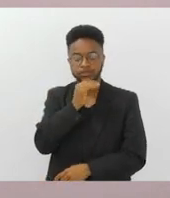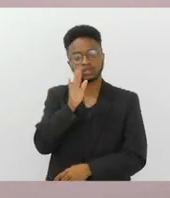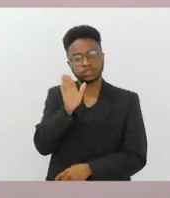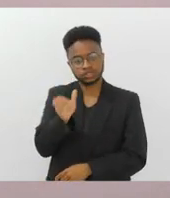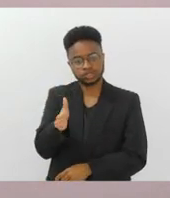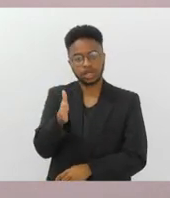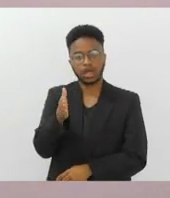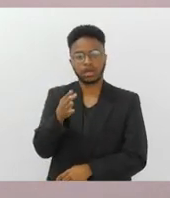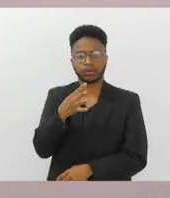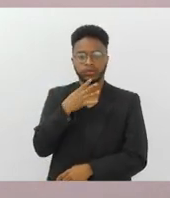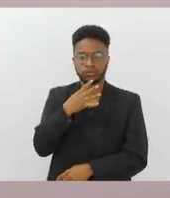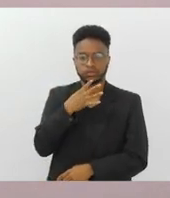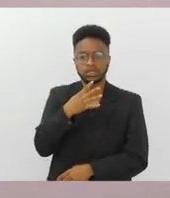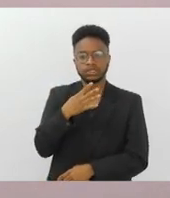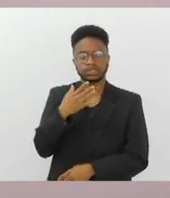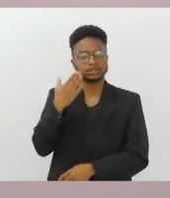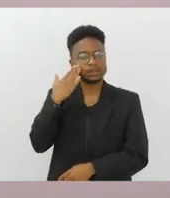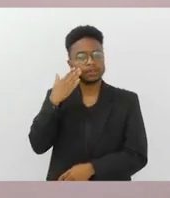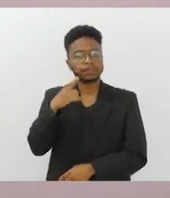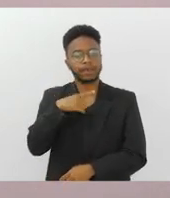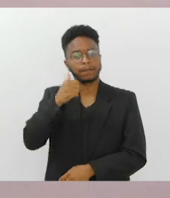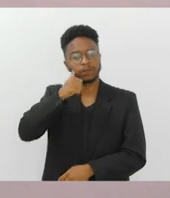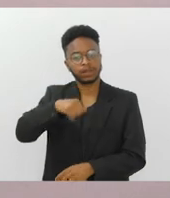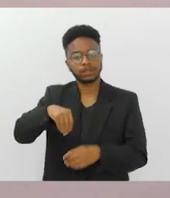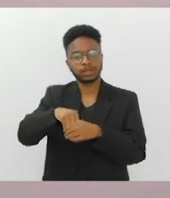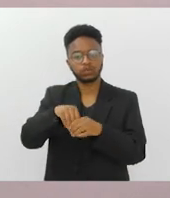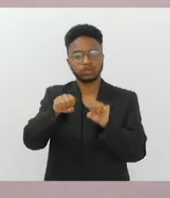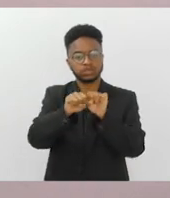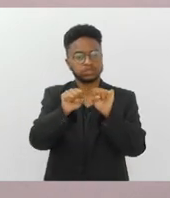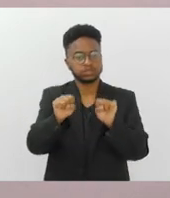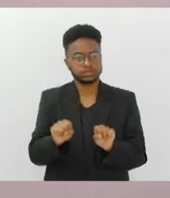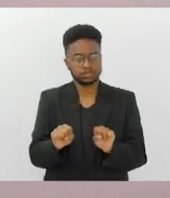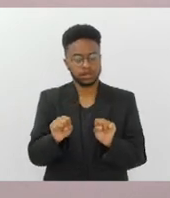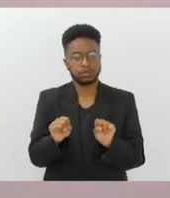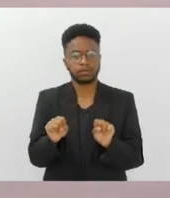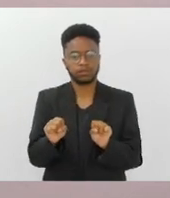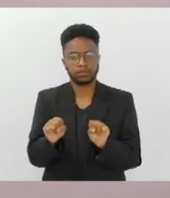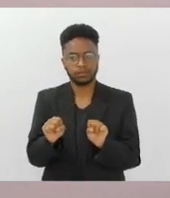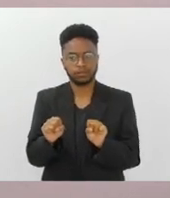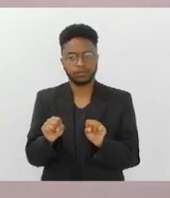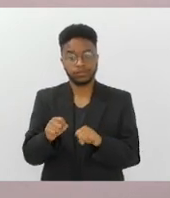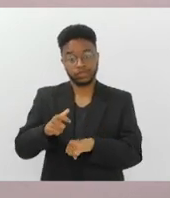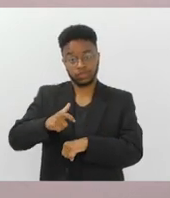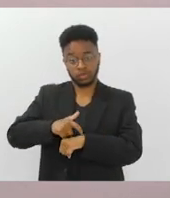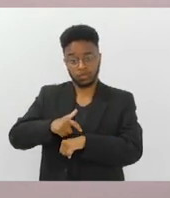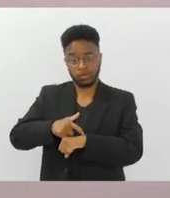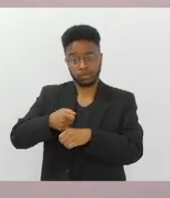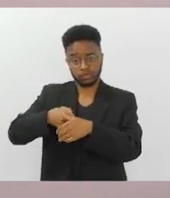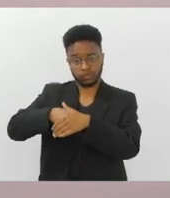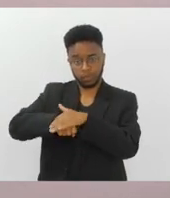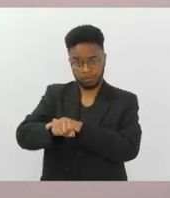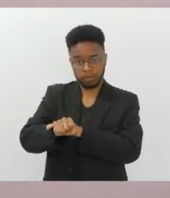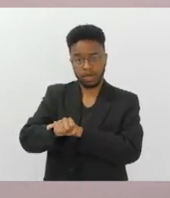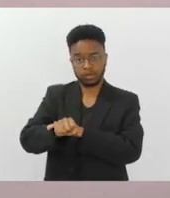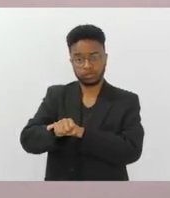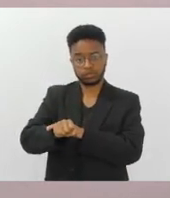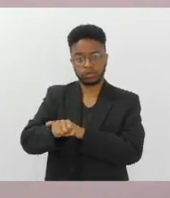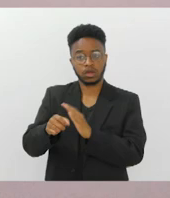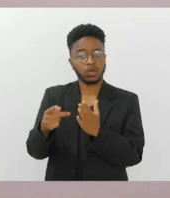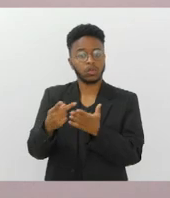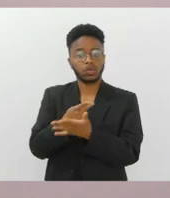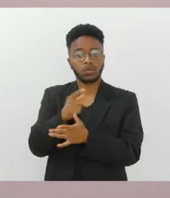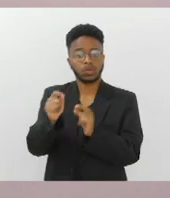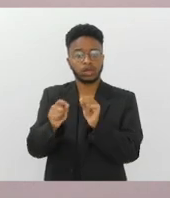vivenciou mulheres dentro do sistema sendo, no momento do parto,